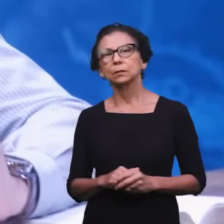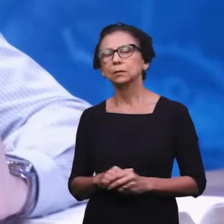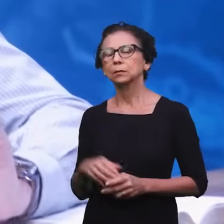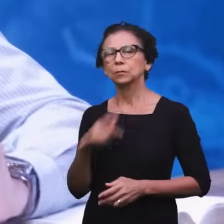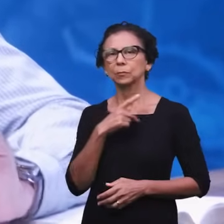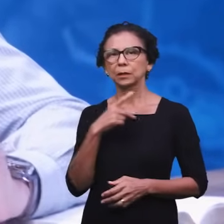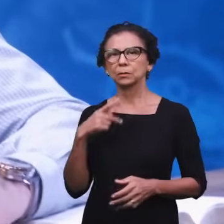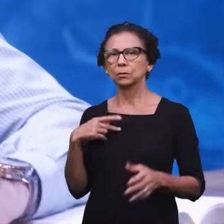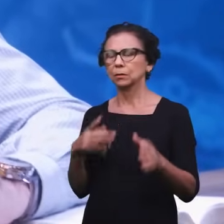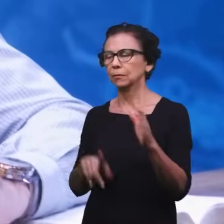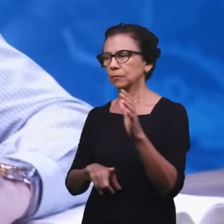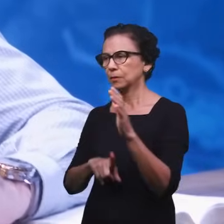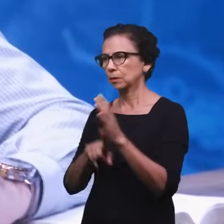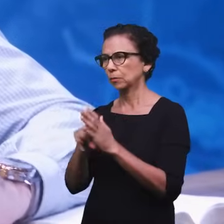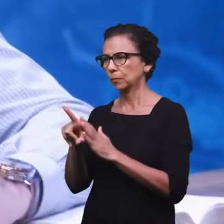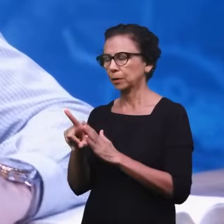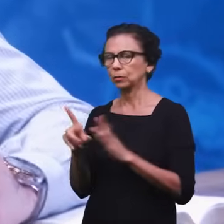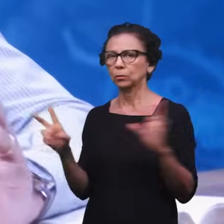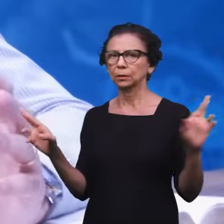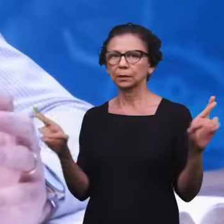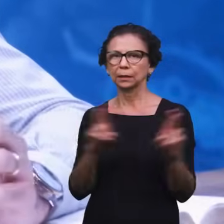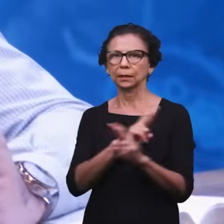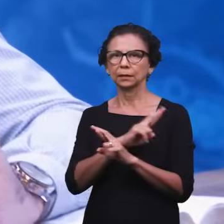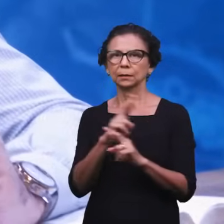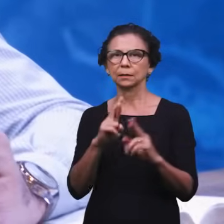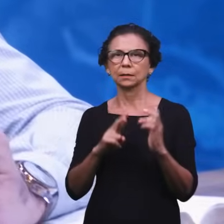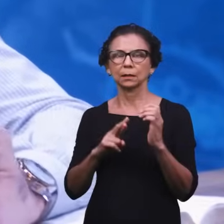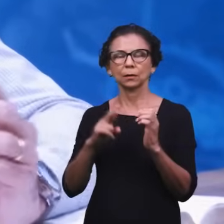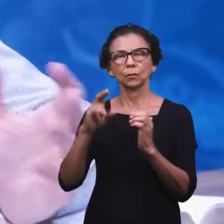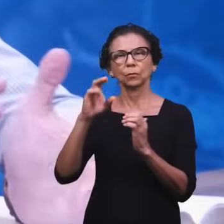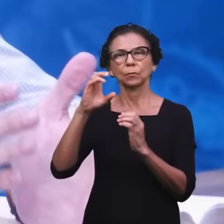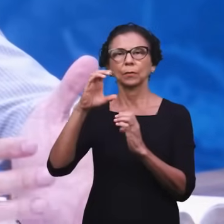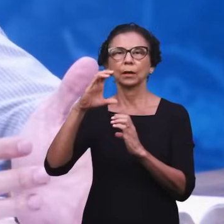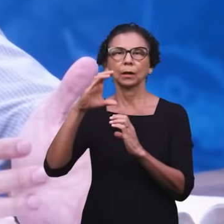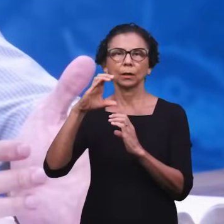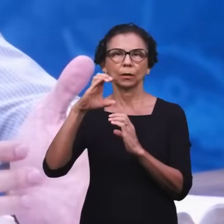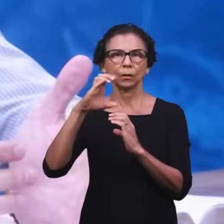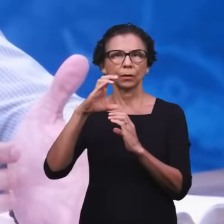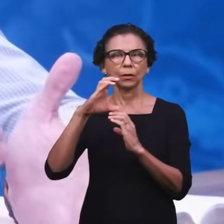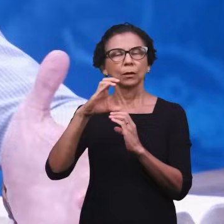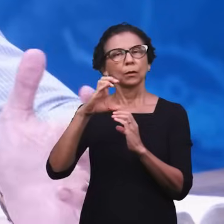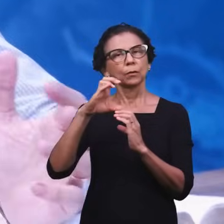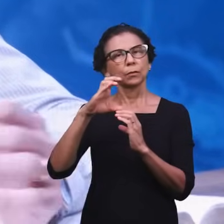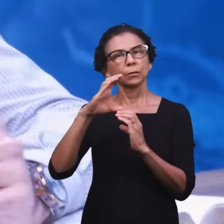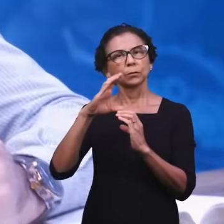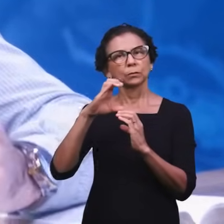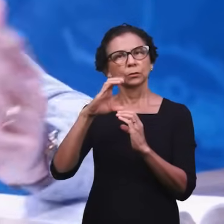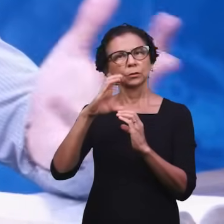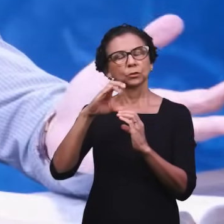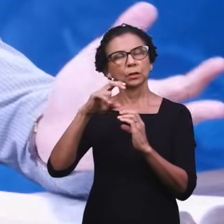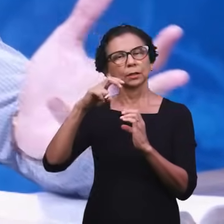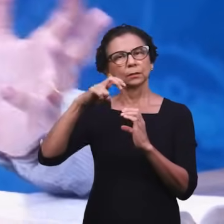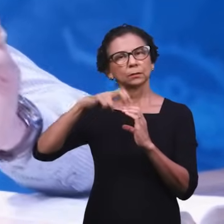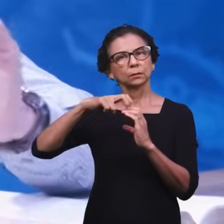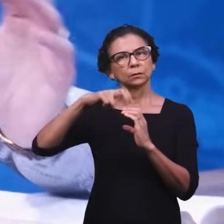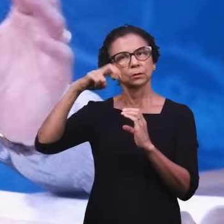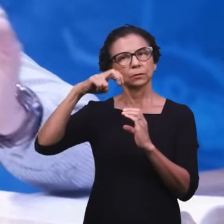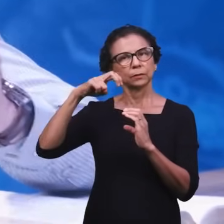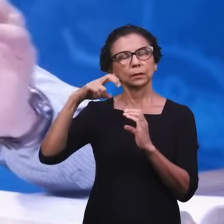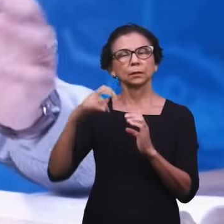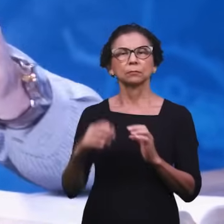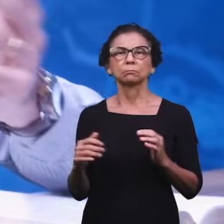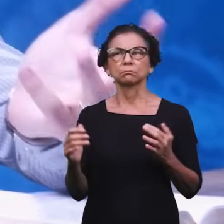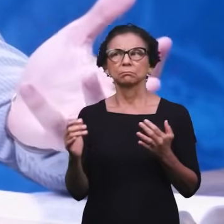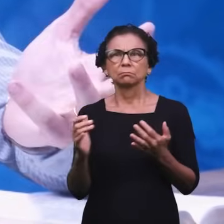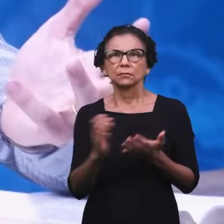ao ChatGPT. Então, muitas pessoas fazem uso dessa ferramenta, outros até mesmo nem sabem ao certo